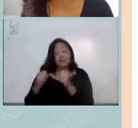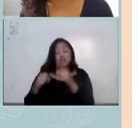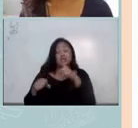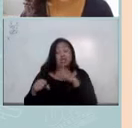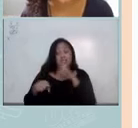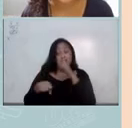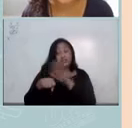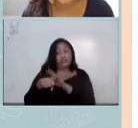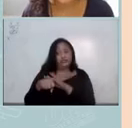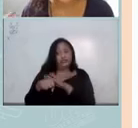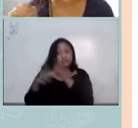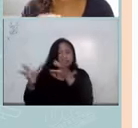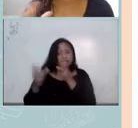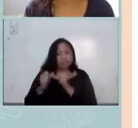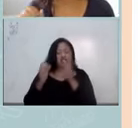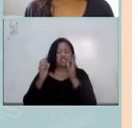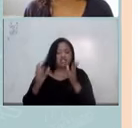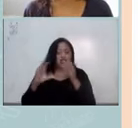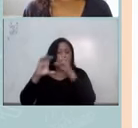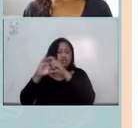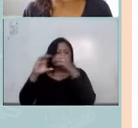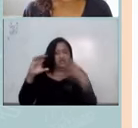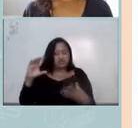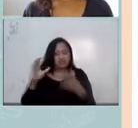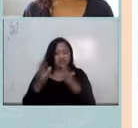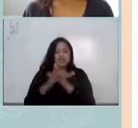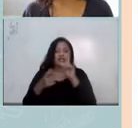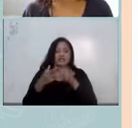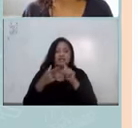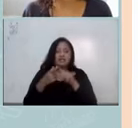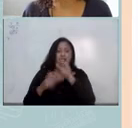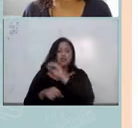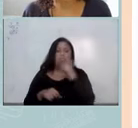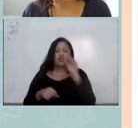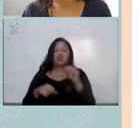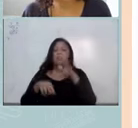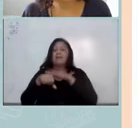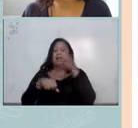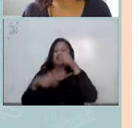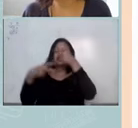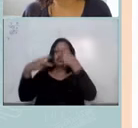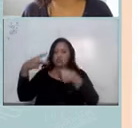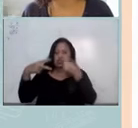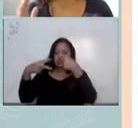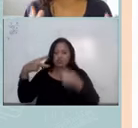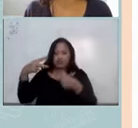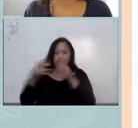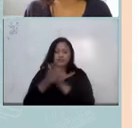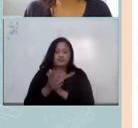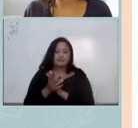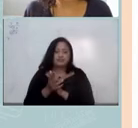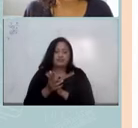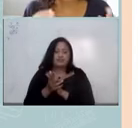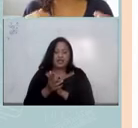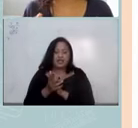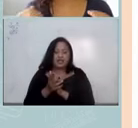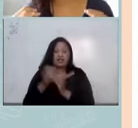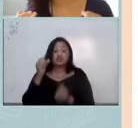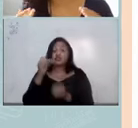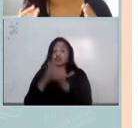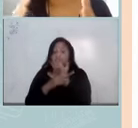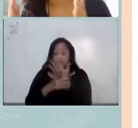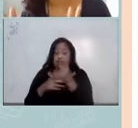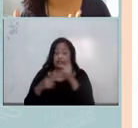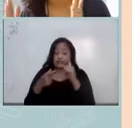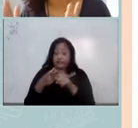já foi uma classificação. E aqui eu coloquei mais duas. A gente pode classificar as doenças em relação à origem